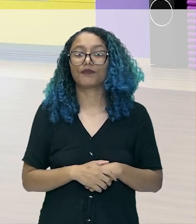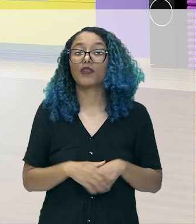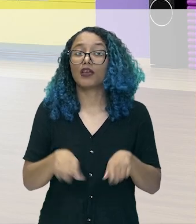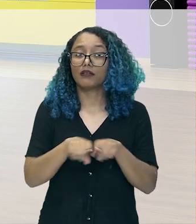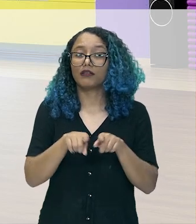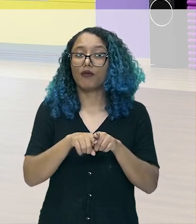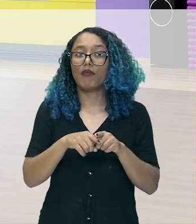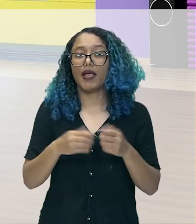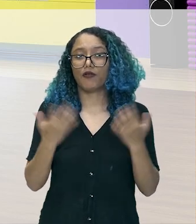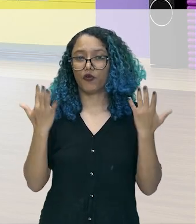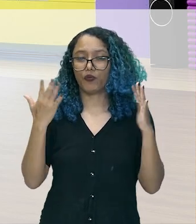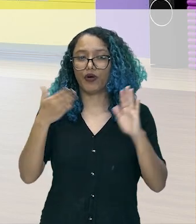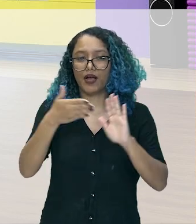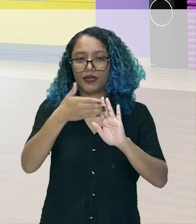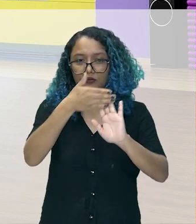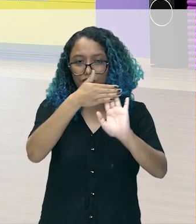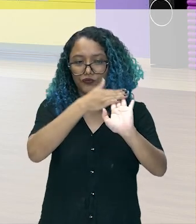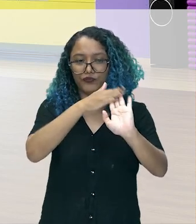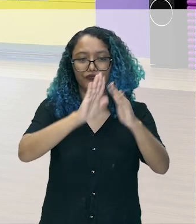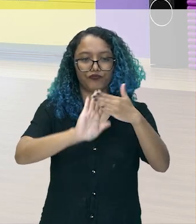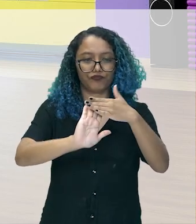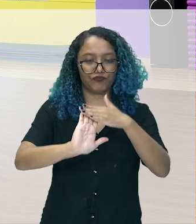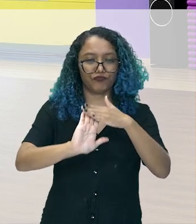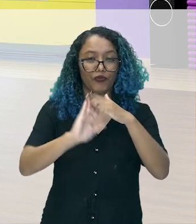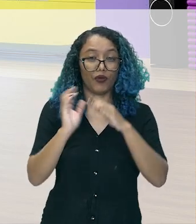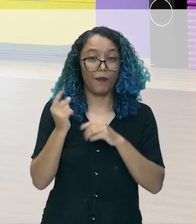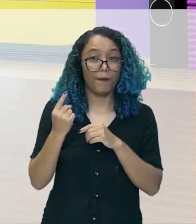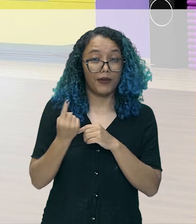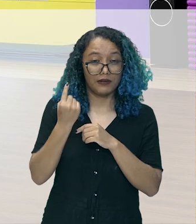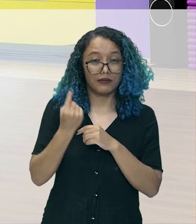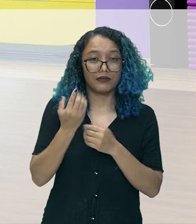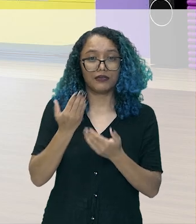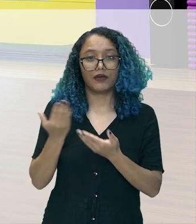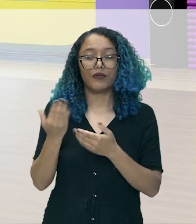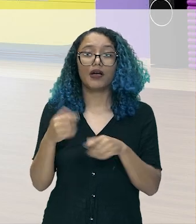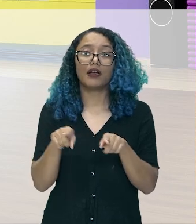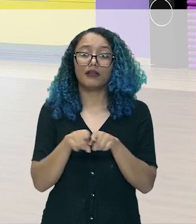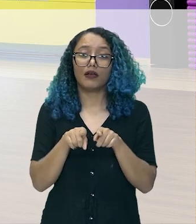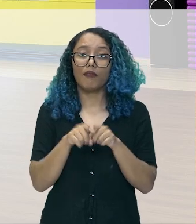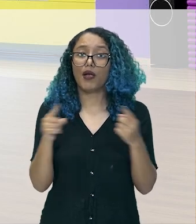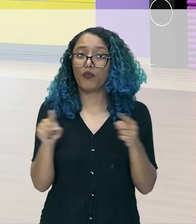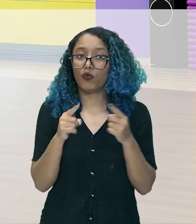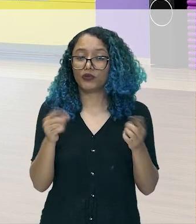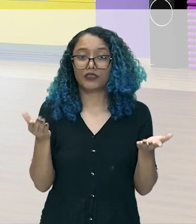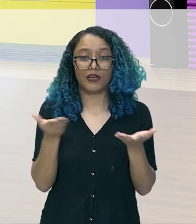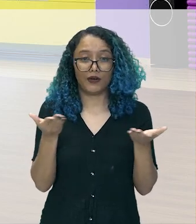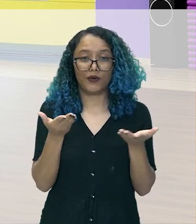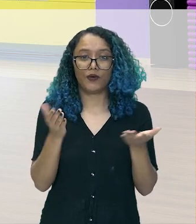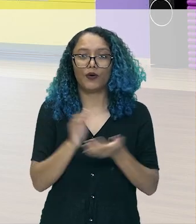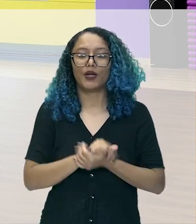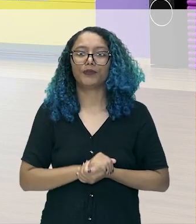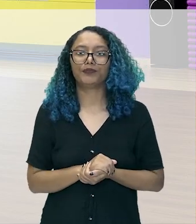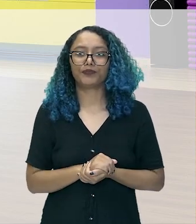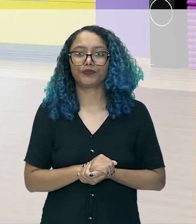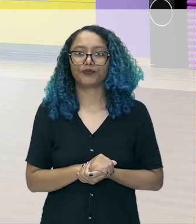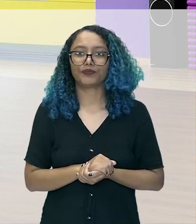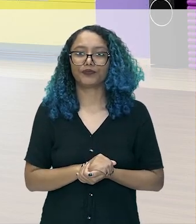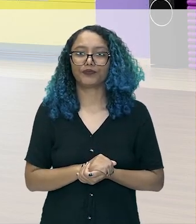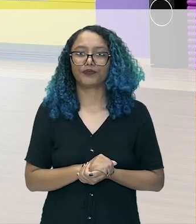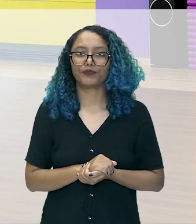trouxe apenas alguns. Bom, e para fechar esse momento da nossa aula, a gente não poderia deixar de fazer o